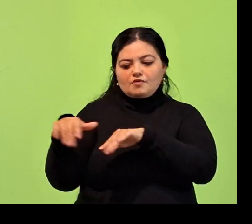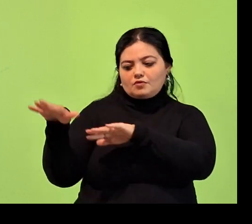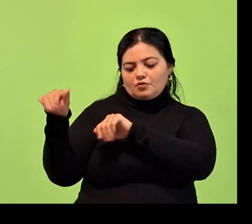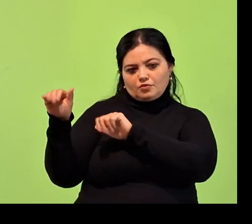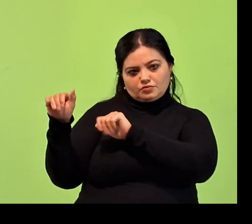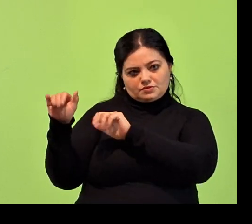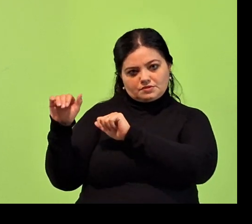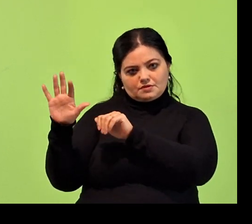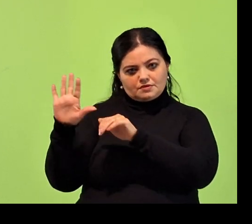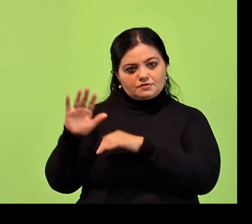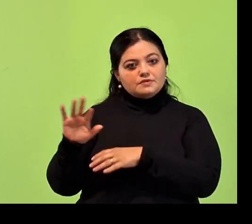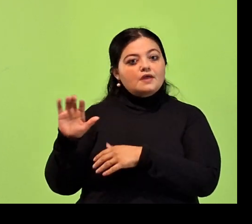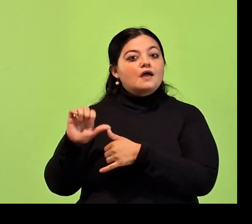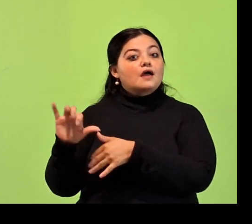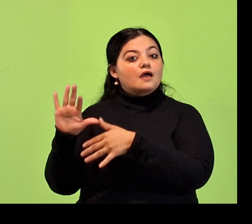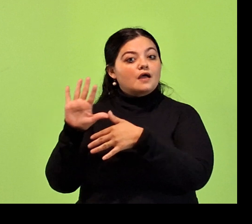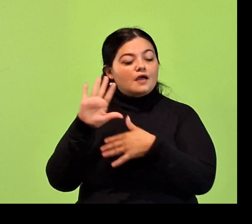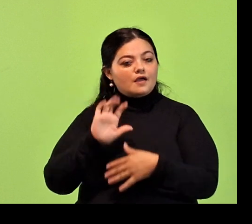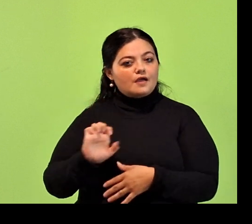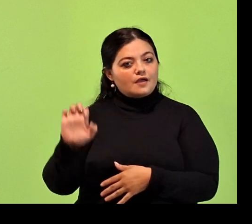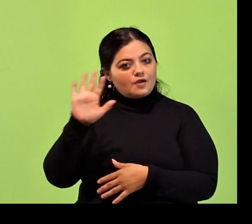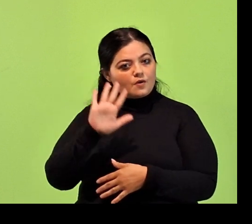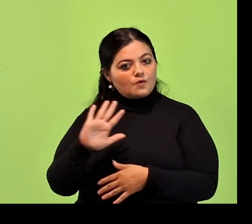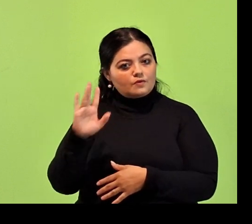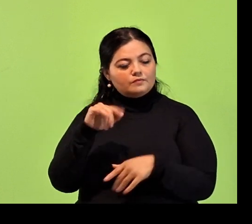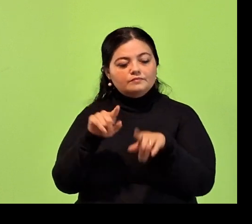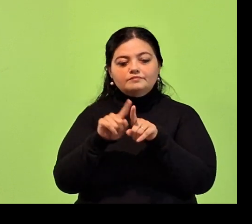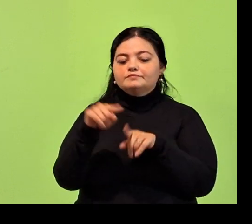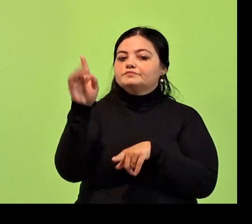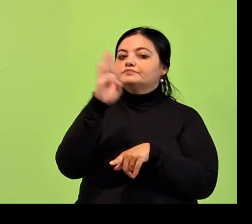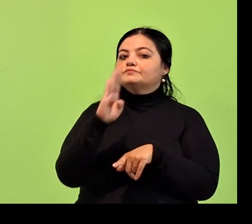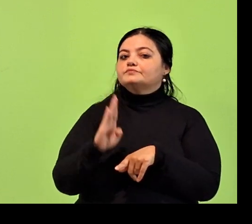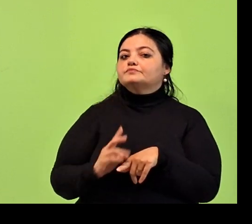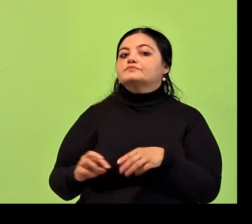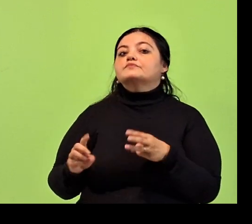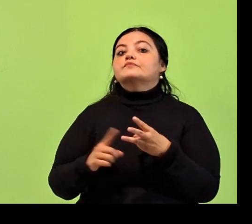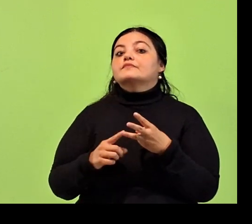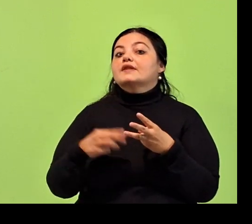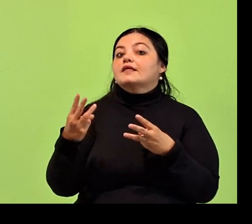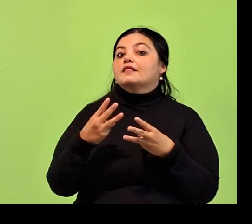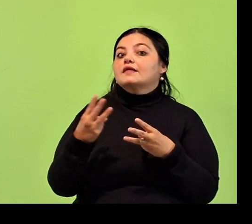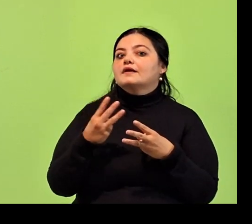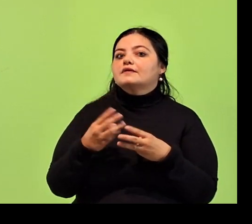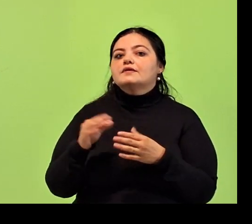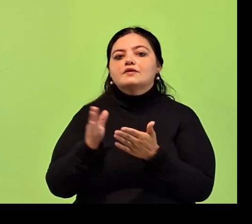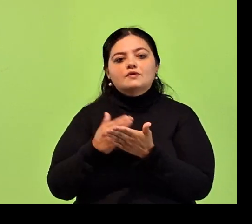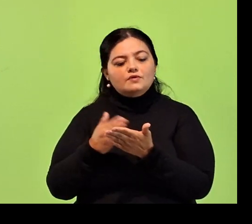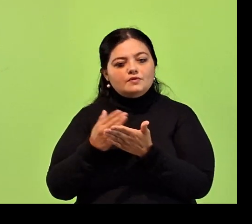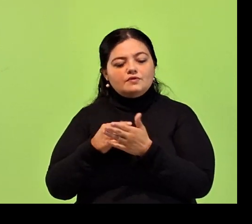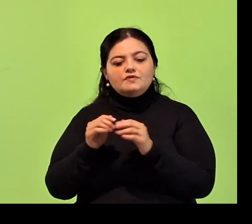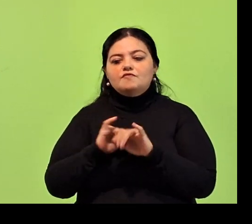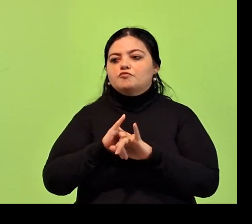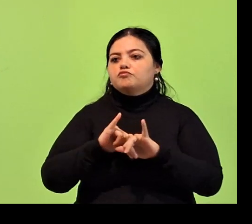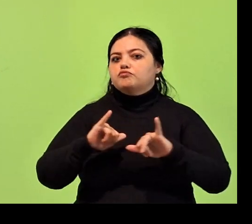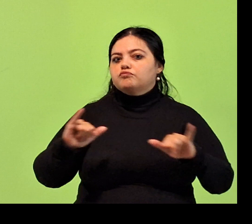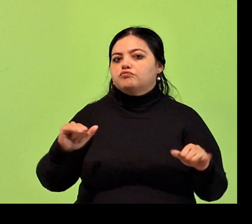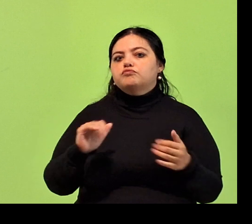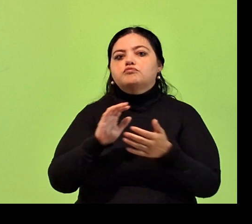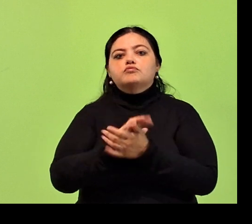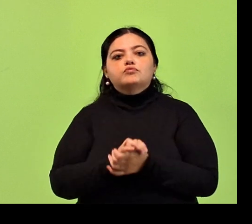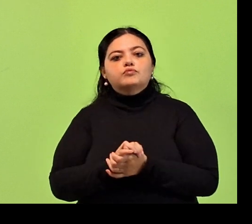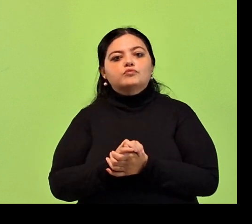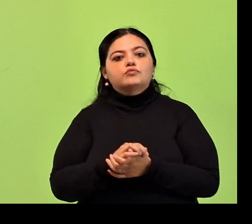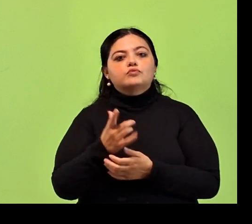no Brasil. É a terceira reedição do livro e ele foi publicado digitalmente de forma gratuita, né, pelo Franz Moonen, o autor,